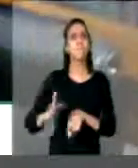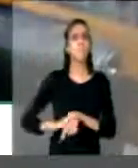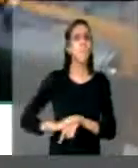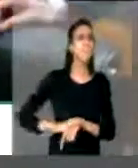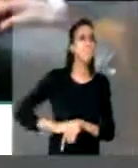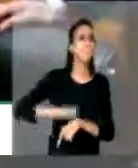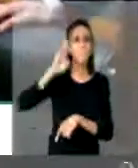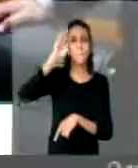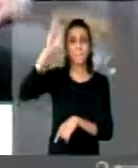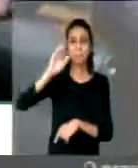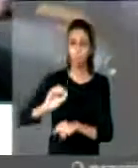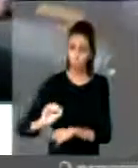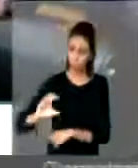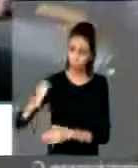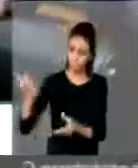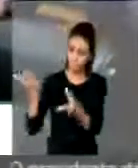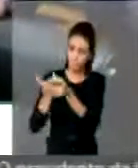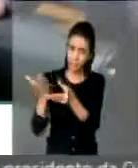ações trabalhistas?